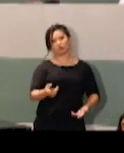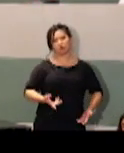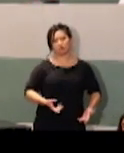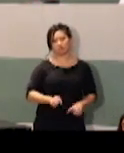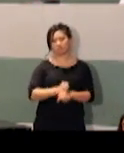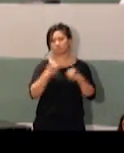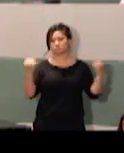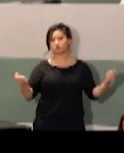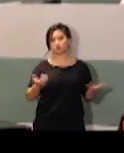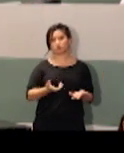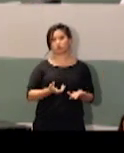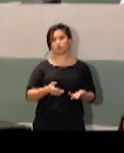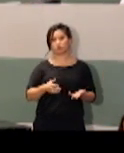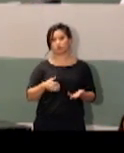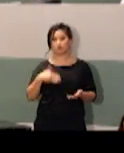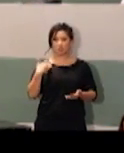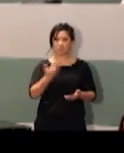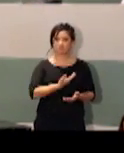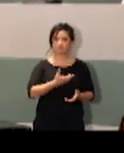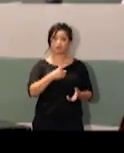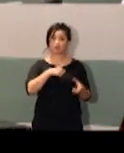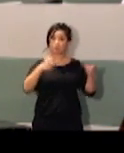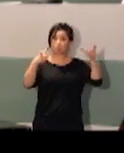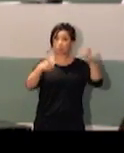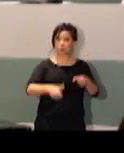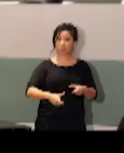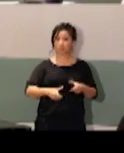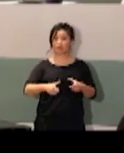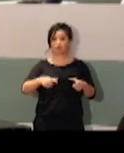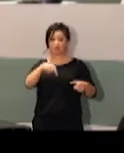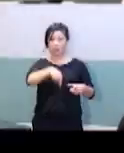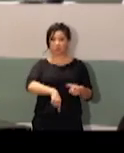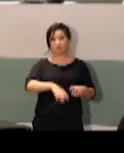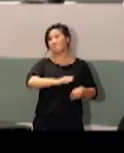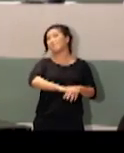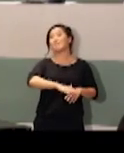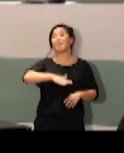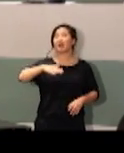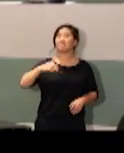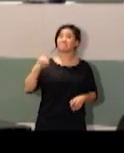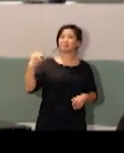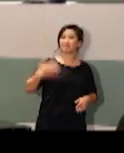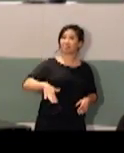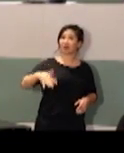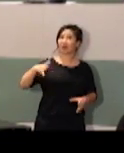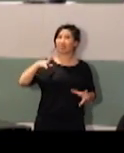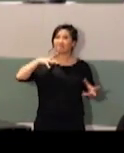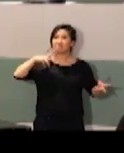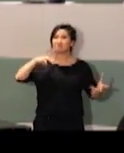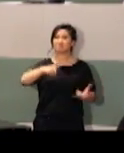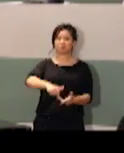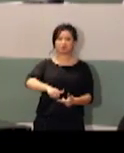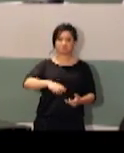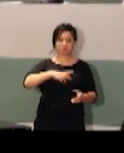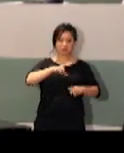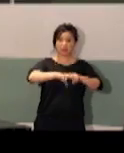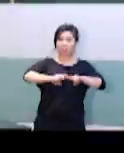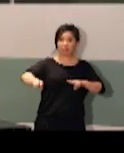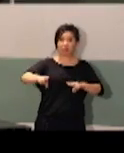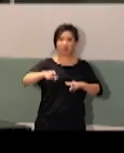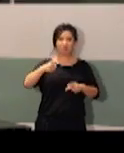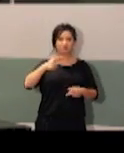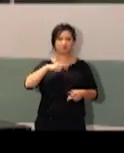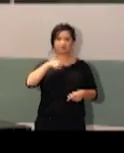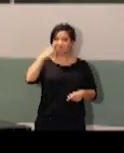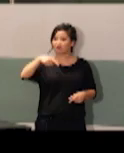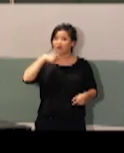é mais cara no mundo para fazer um trem, para fazer uns trilhos, que está abandonada e que governo nenhum fez,